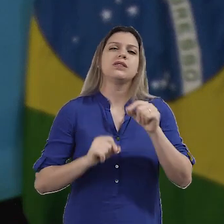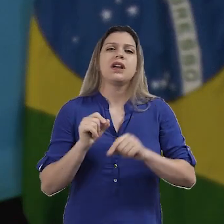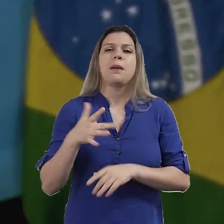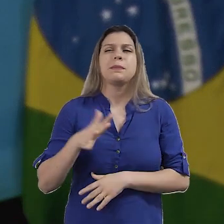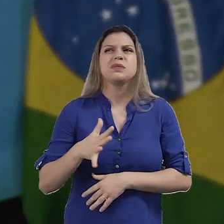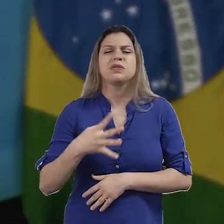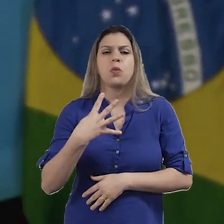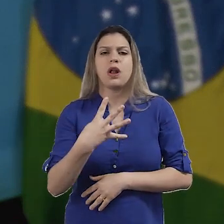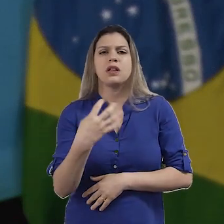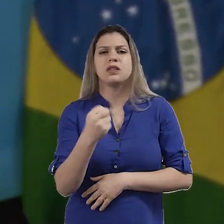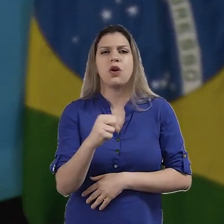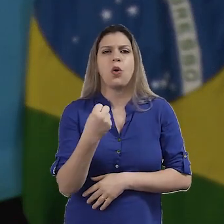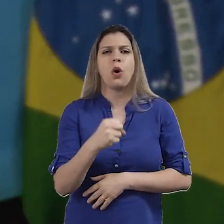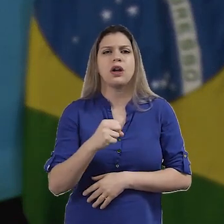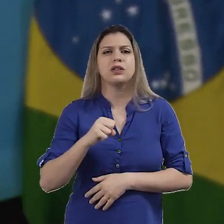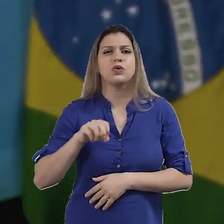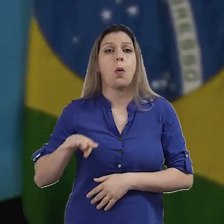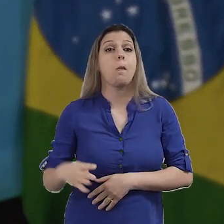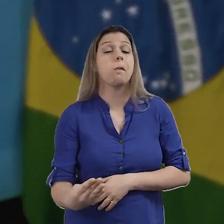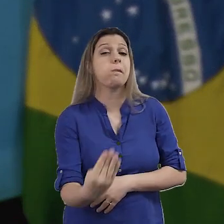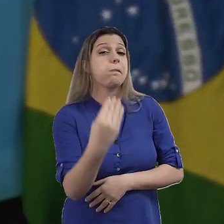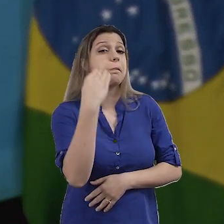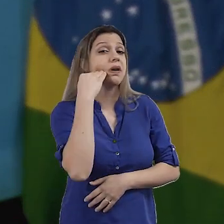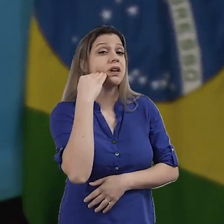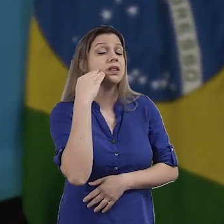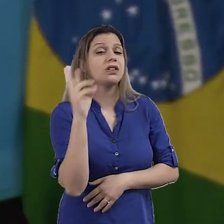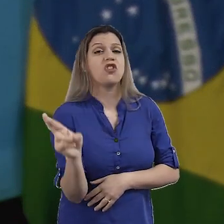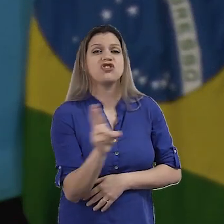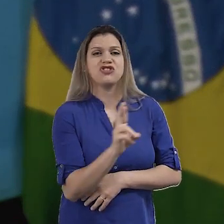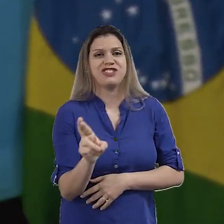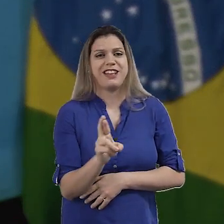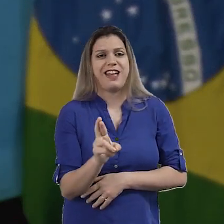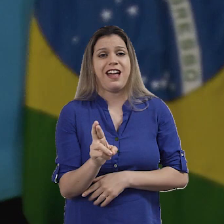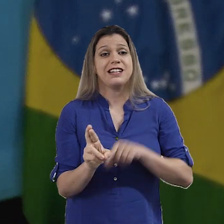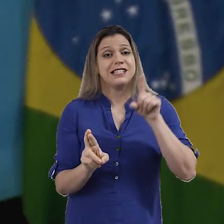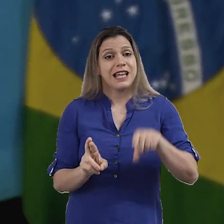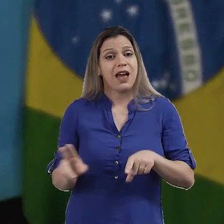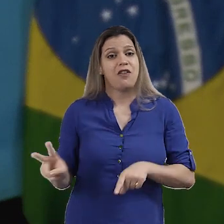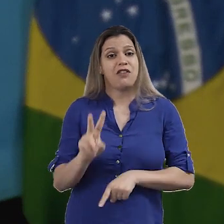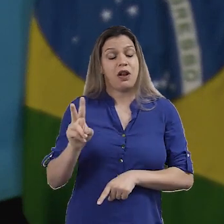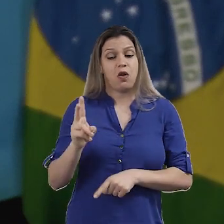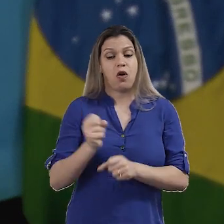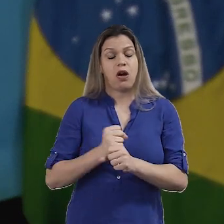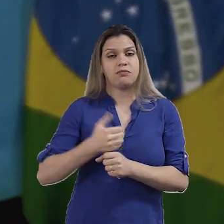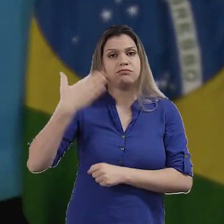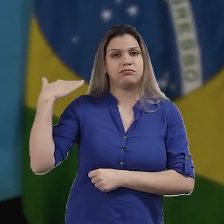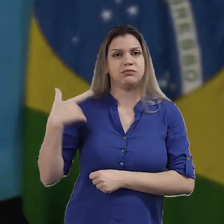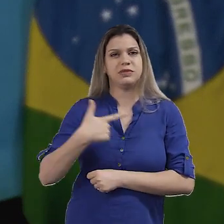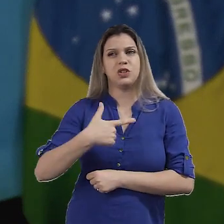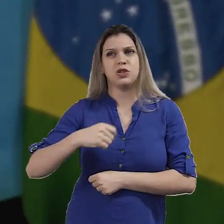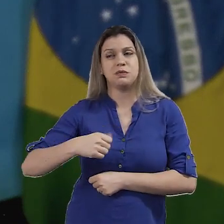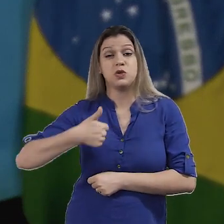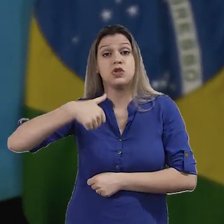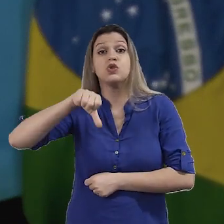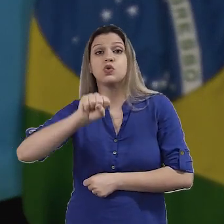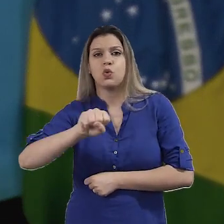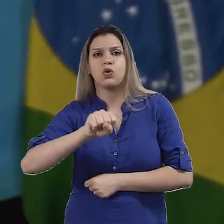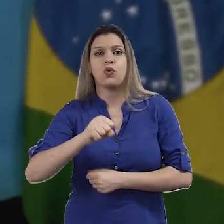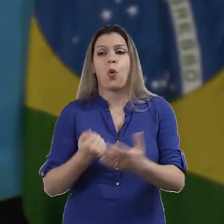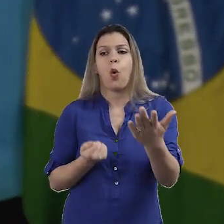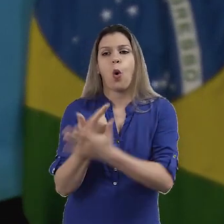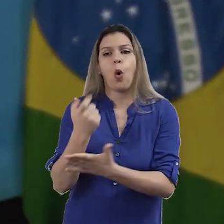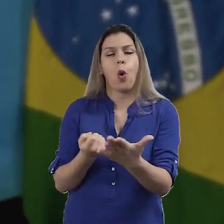algo em torno de 48 bilhões de reais, que é o valor que foi gasto em 2018 com compras do